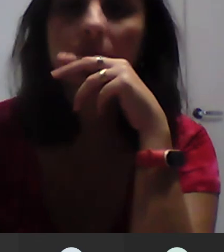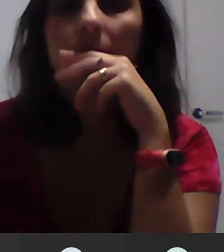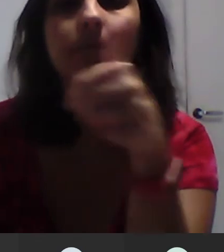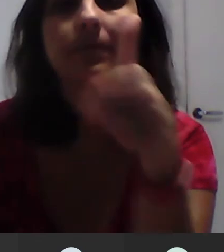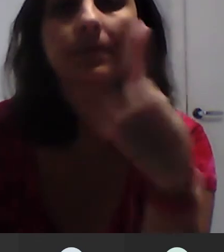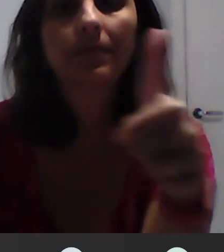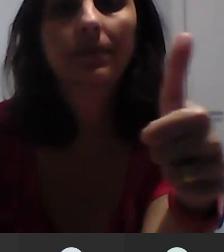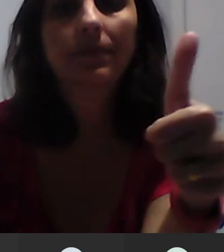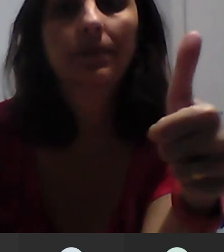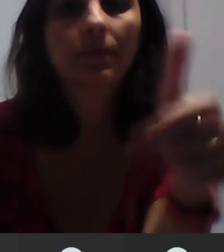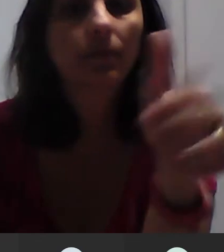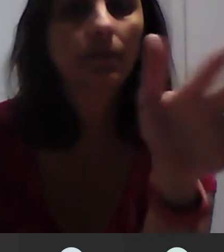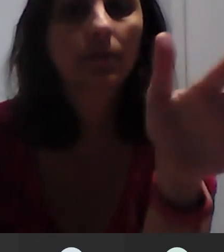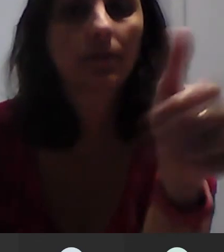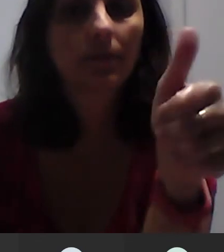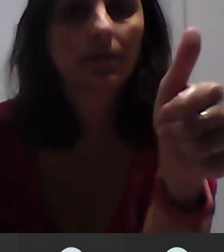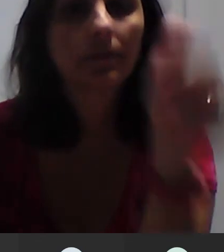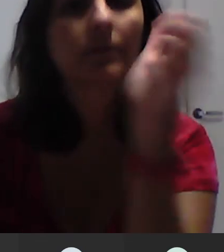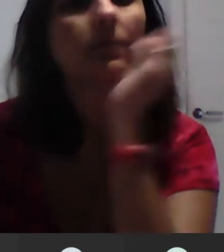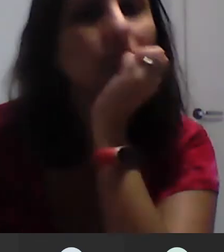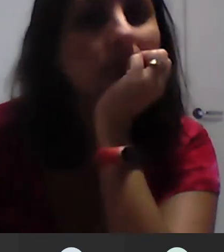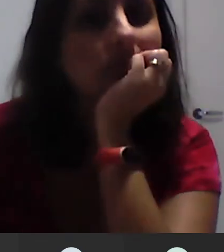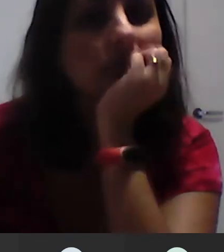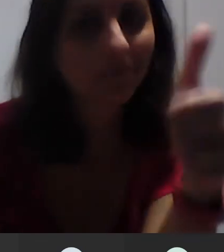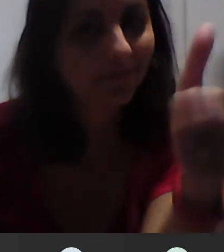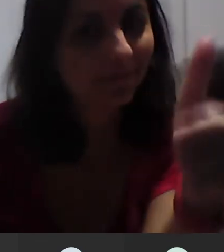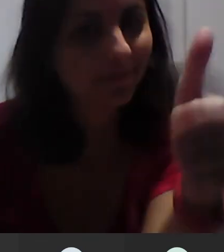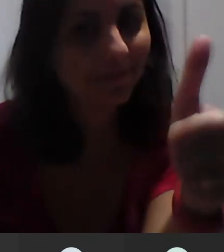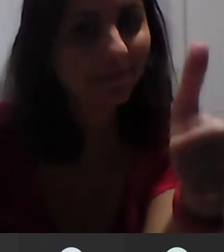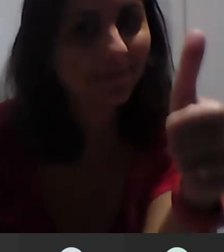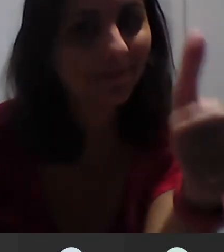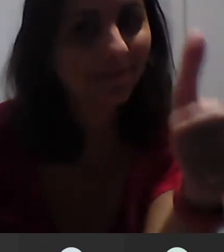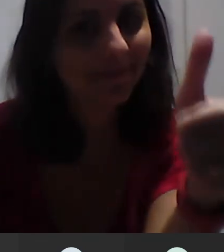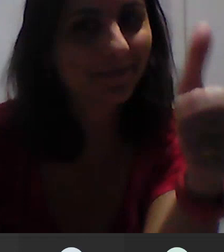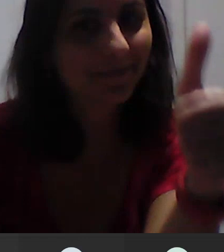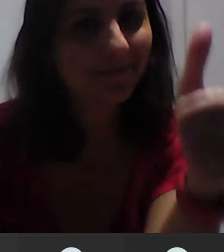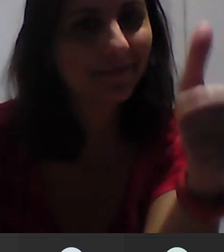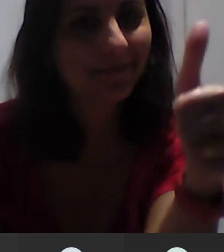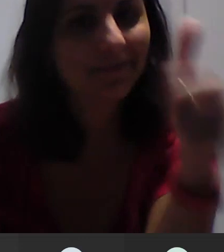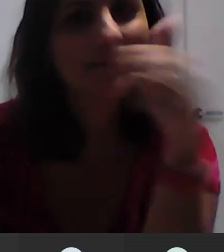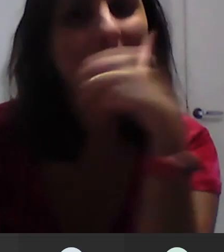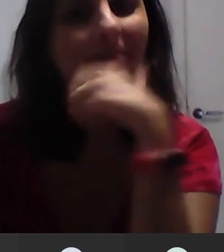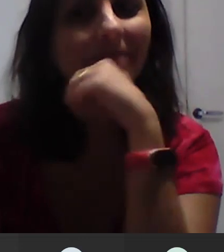Tudo certo. Tudo certo? Então,